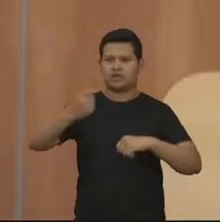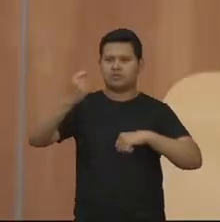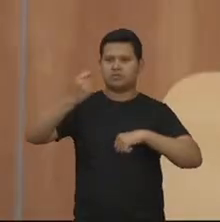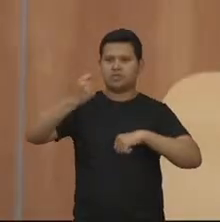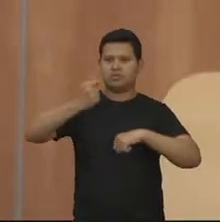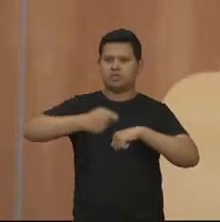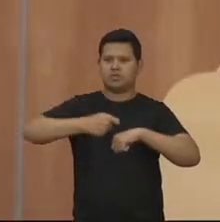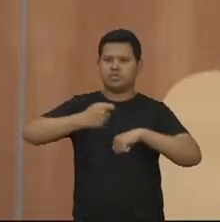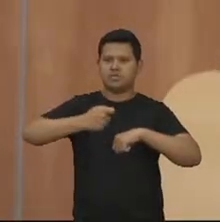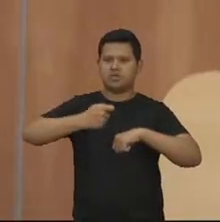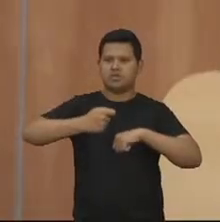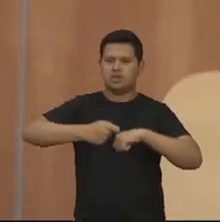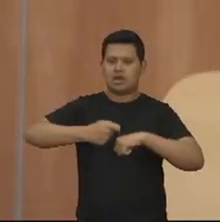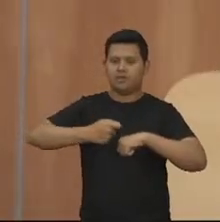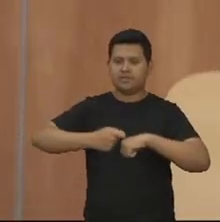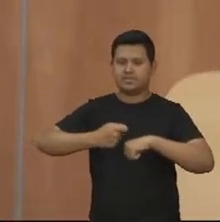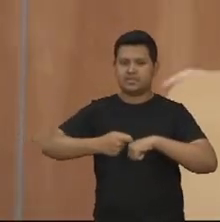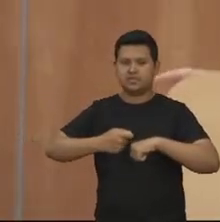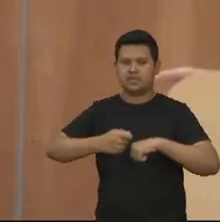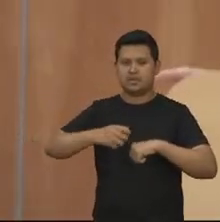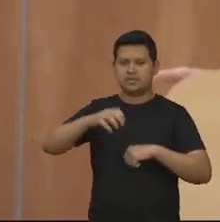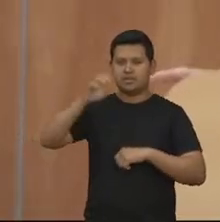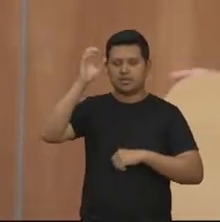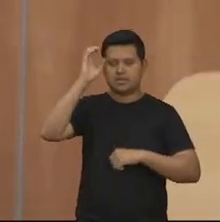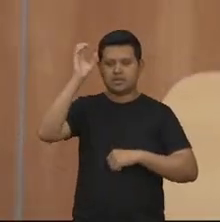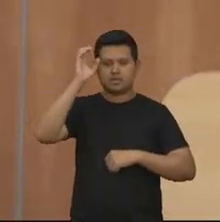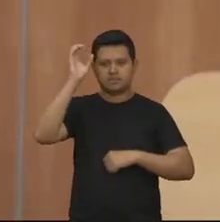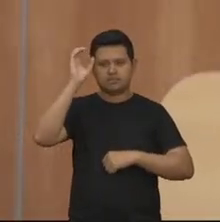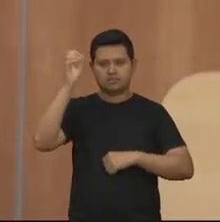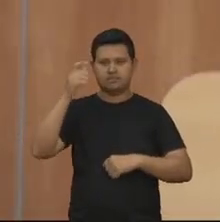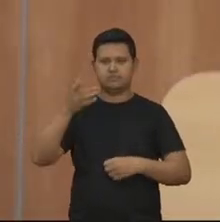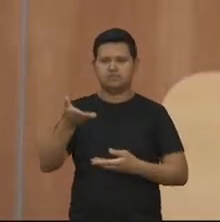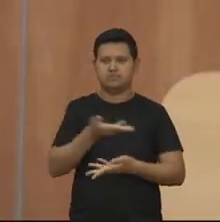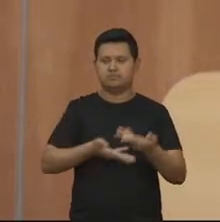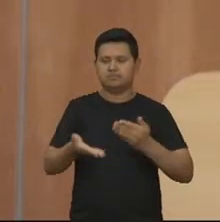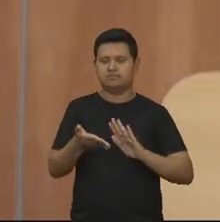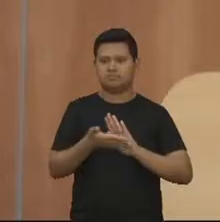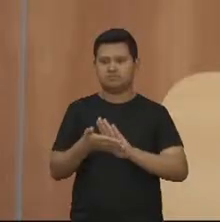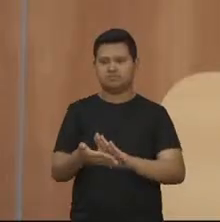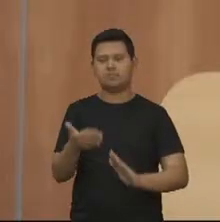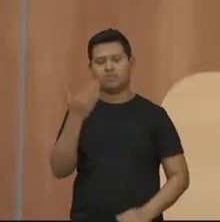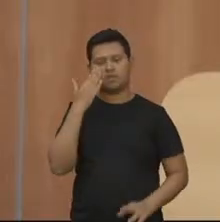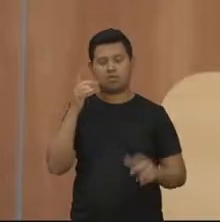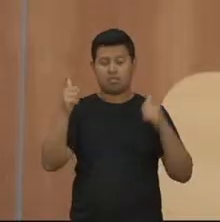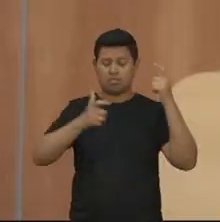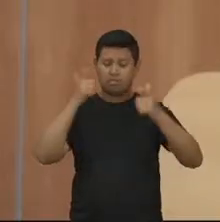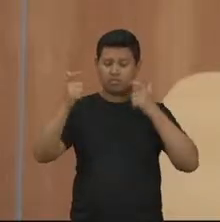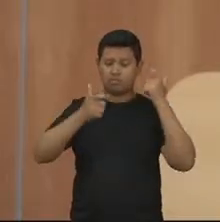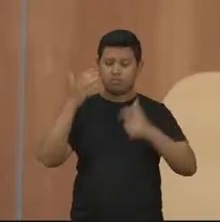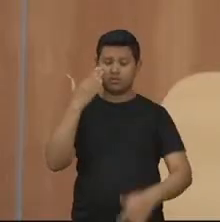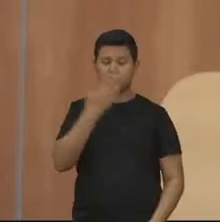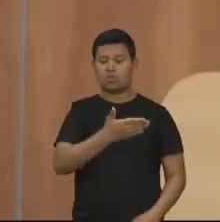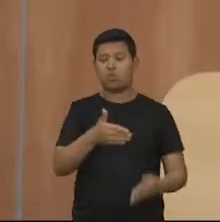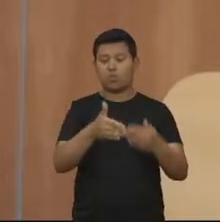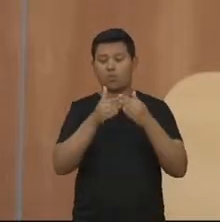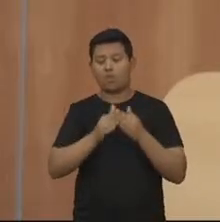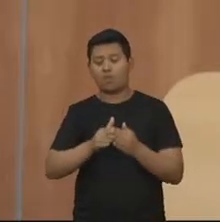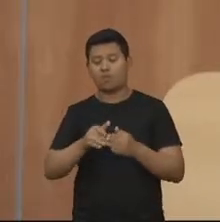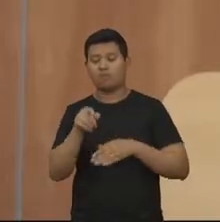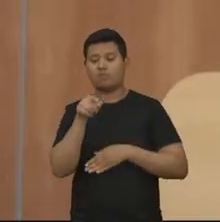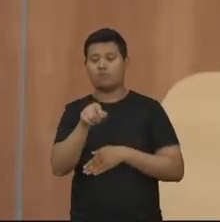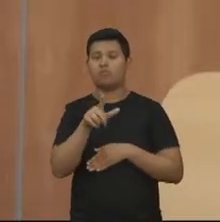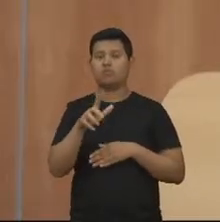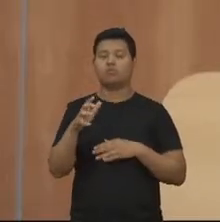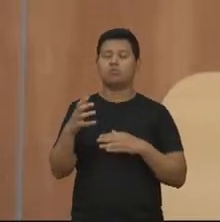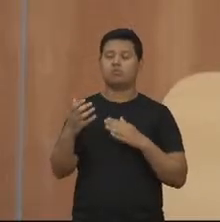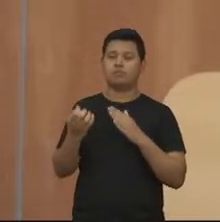armação de ferro exposta, então gera muita preocupação, e a gente pede gentilmente para que os